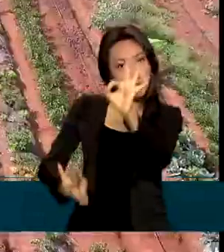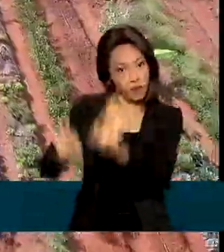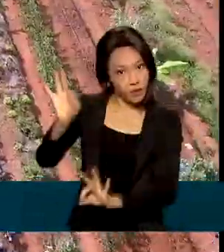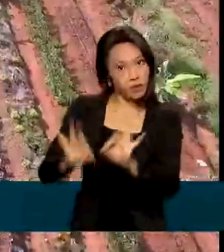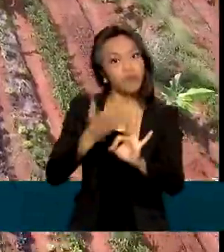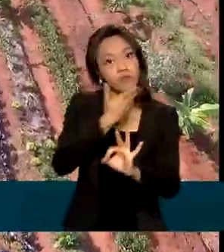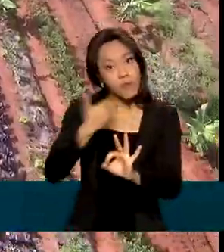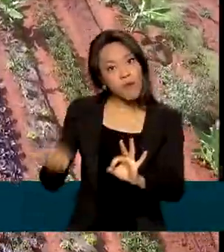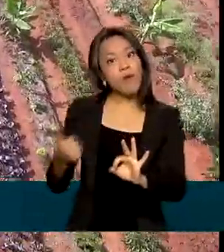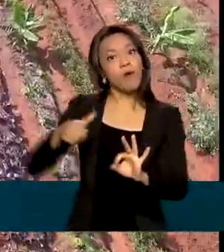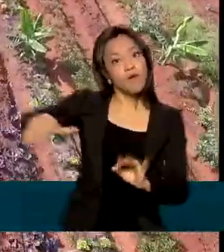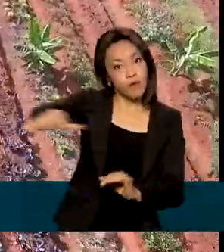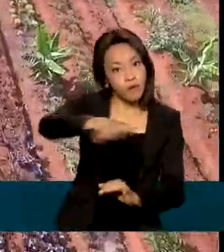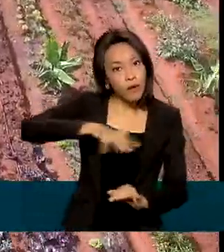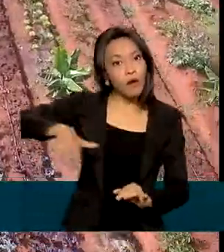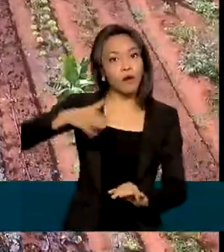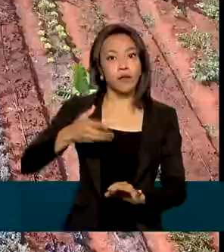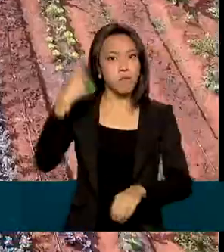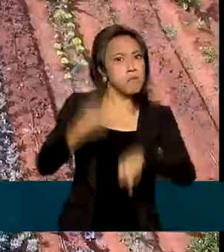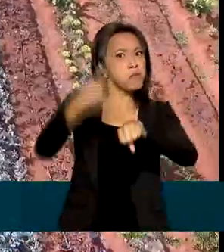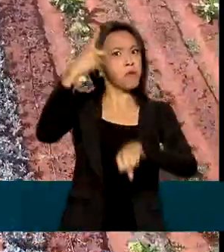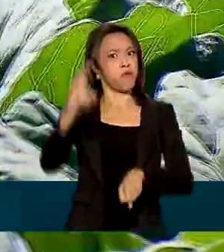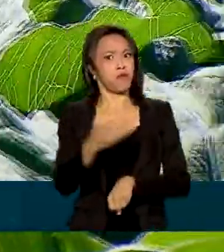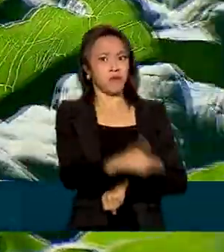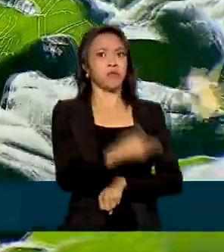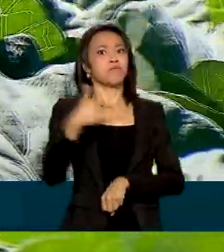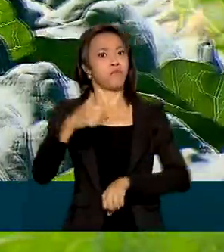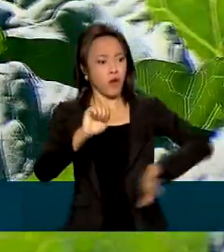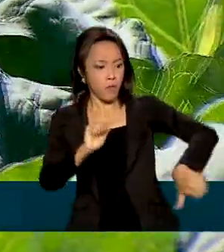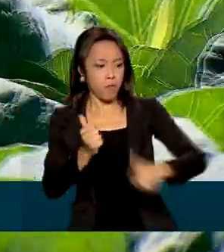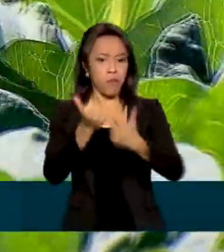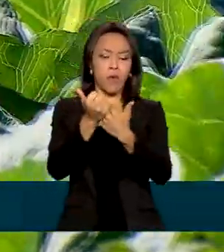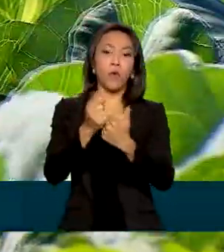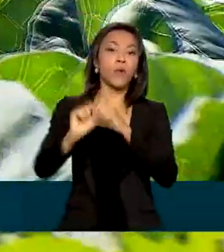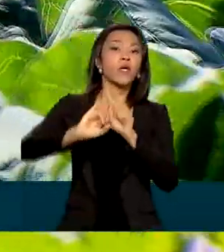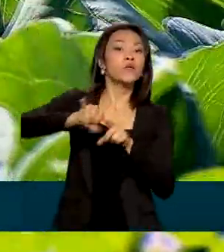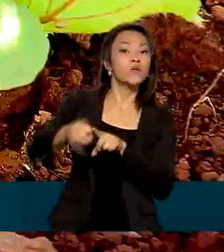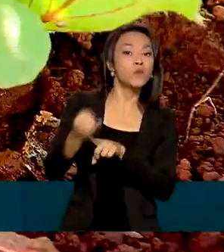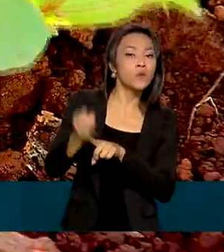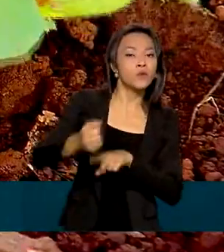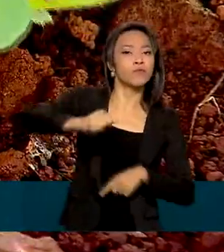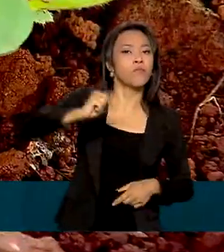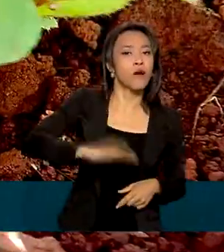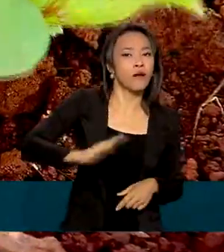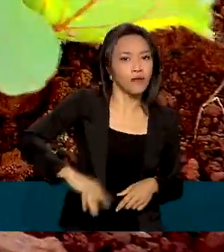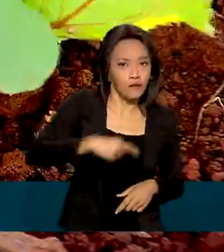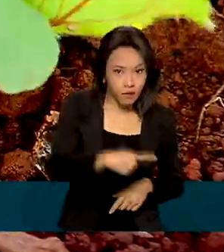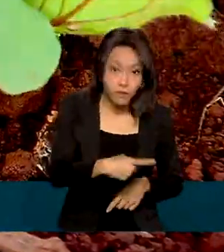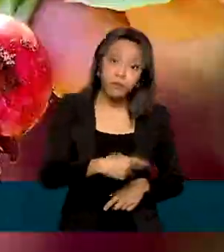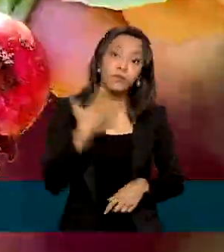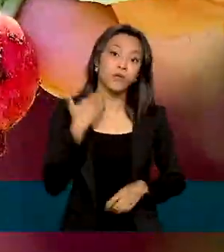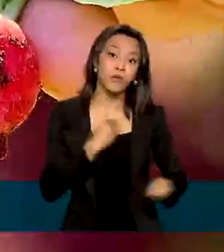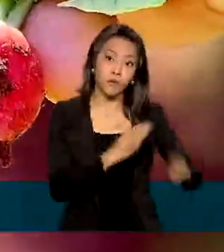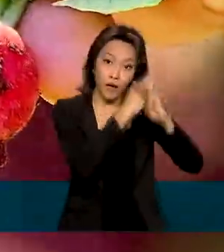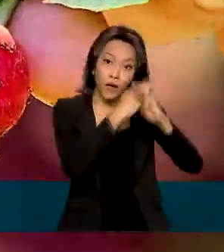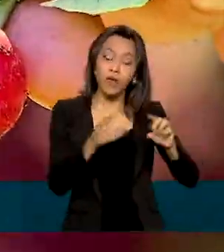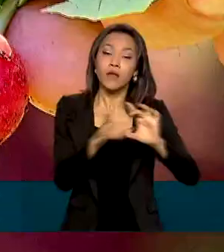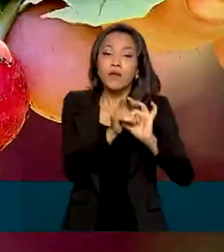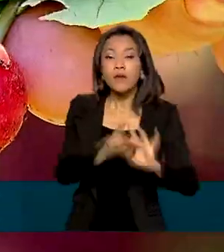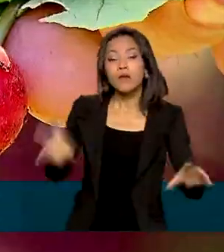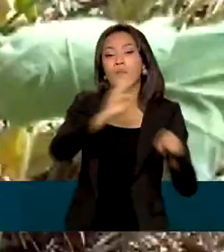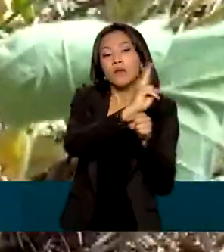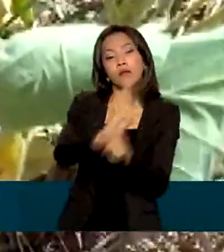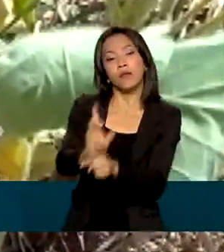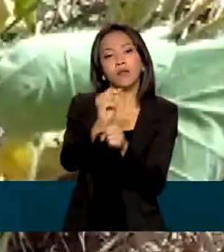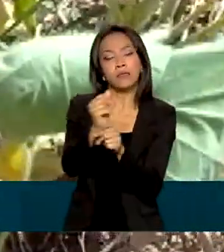rentabilidade ao setor o banco alavancou os investimentos ao cobrar juros mais baratos e ainda liberou linhas de